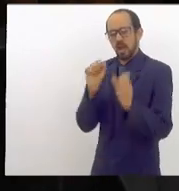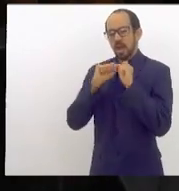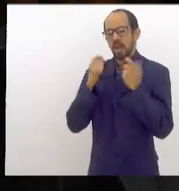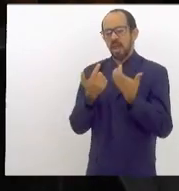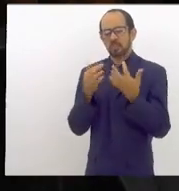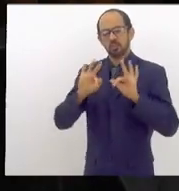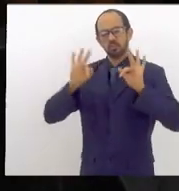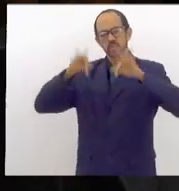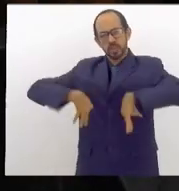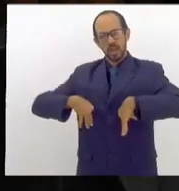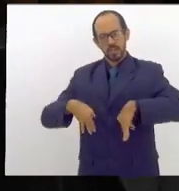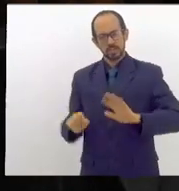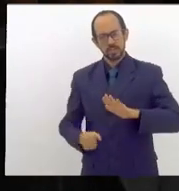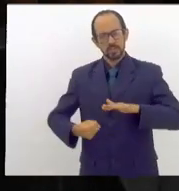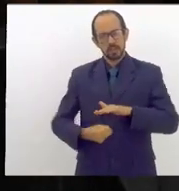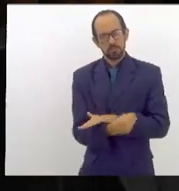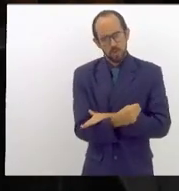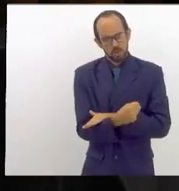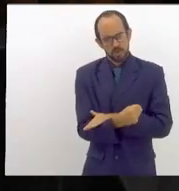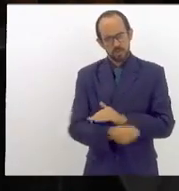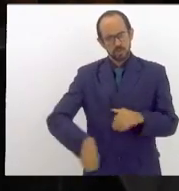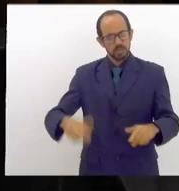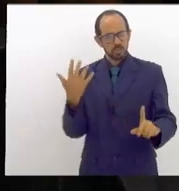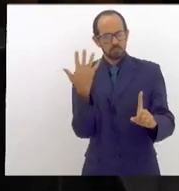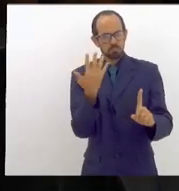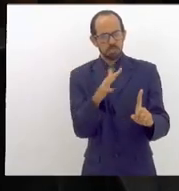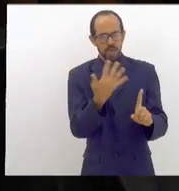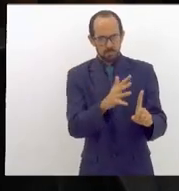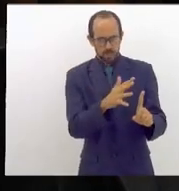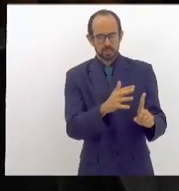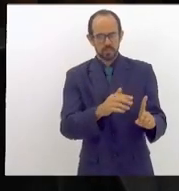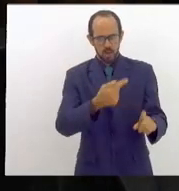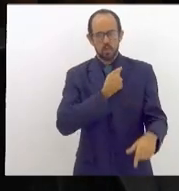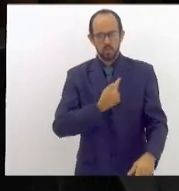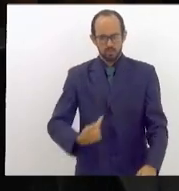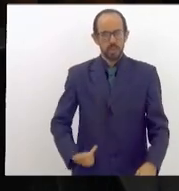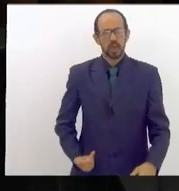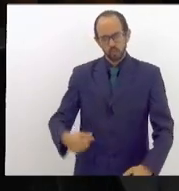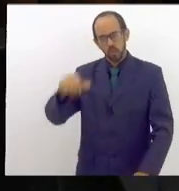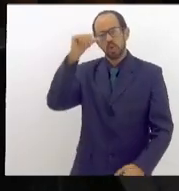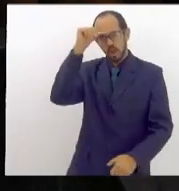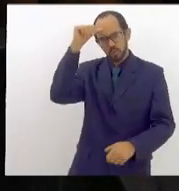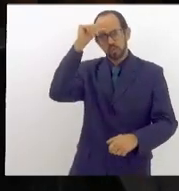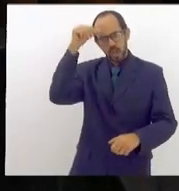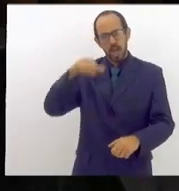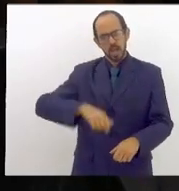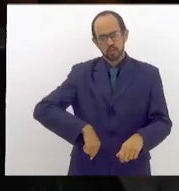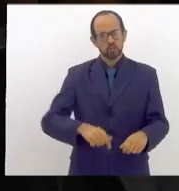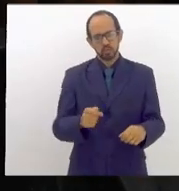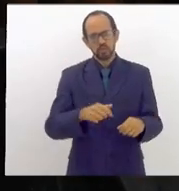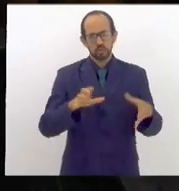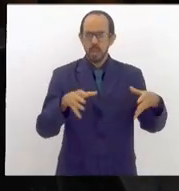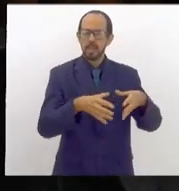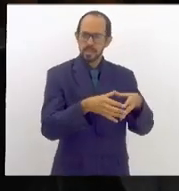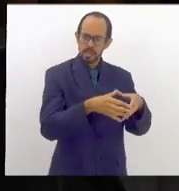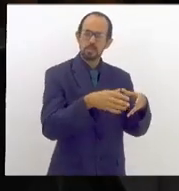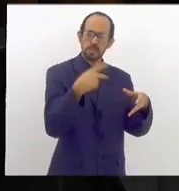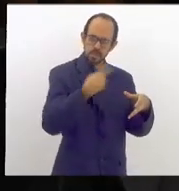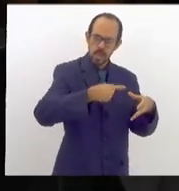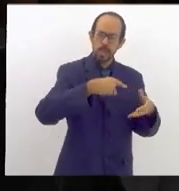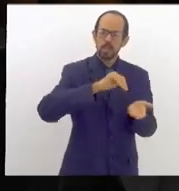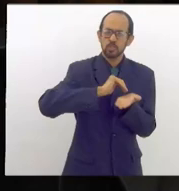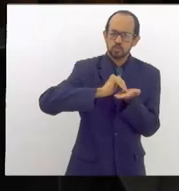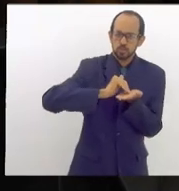legislatura é aclamando as contas e a boa gestão do governador Cláudio Castro das suas da sua equipe dos seus